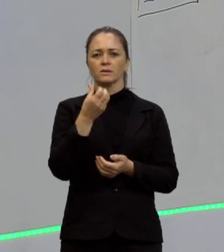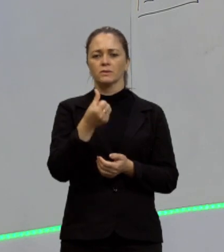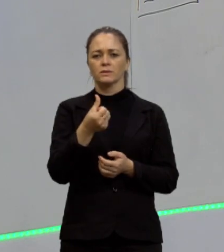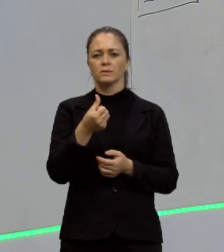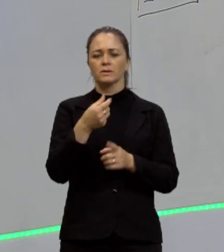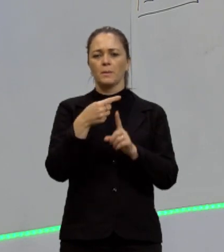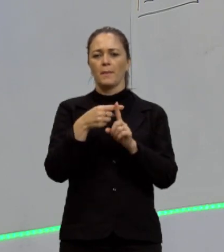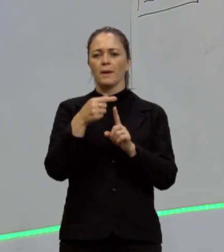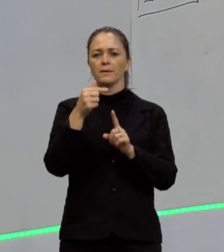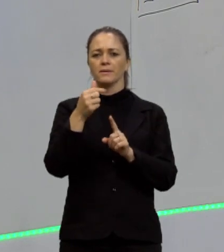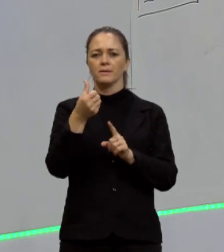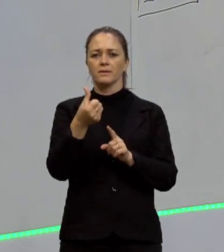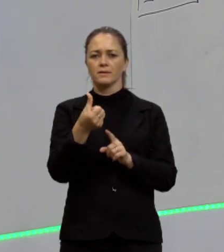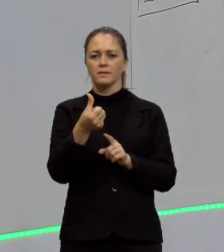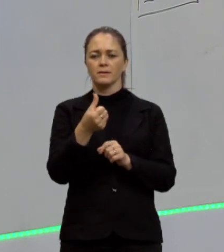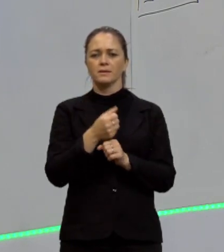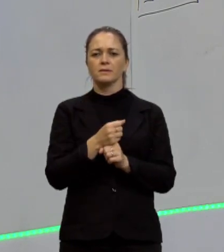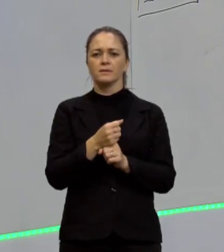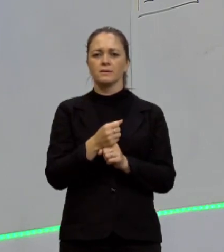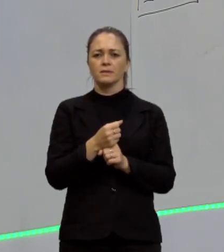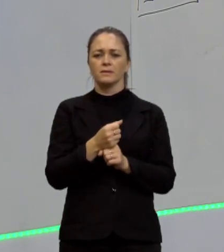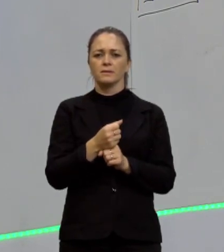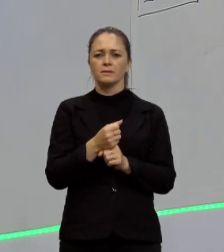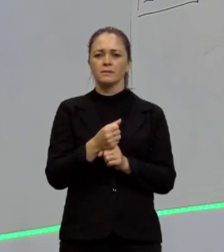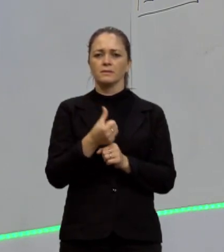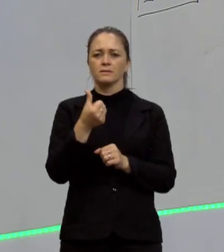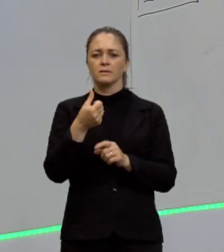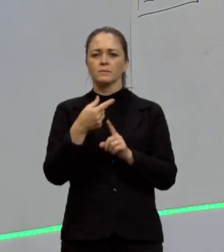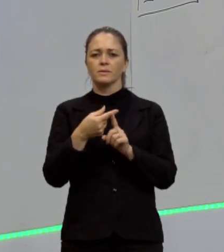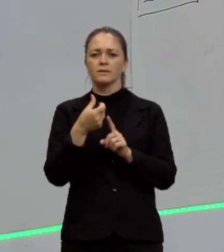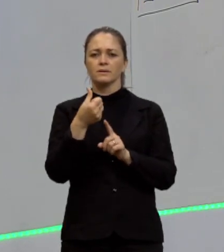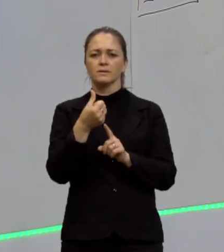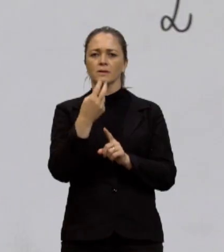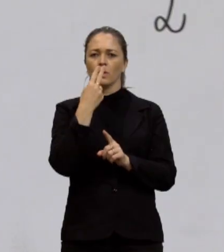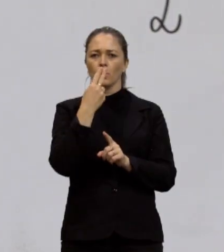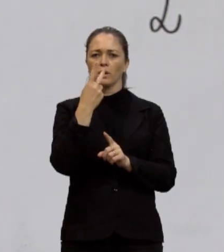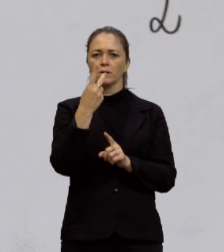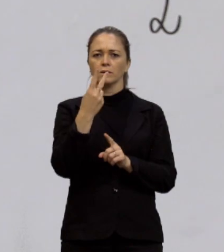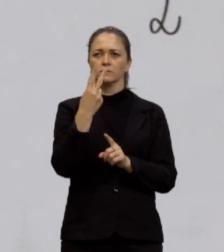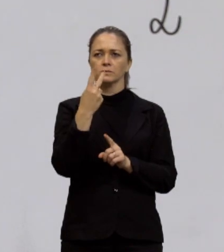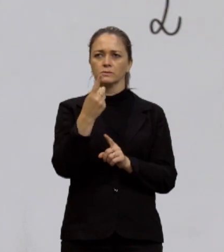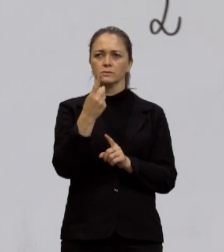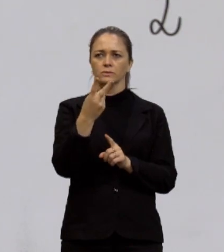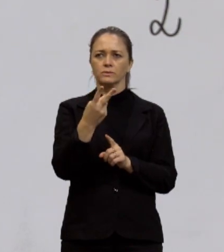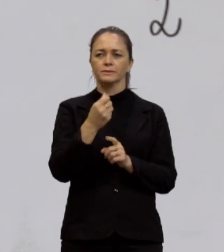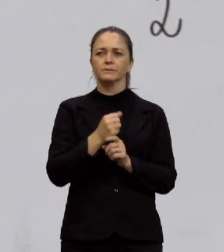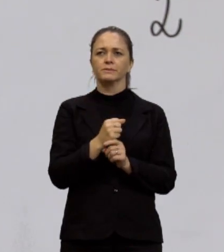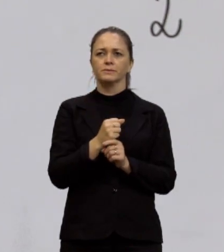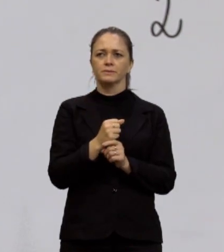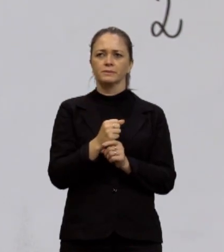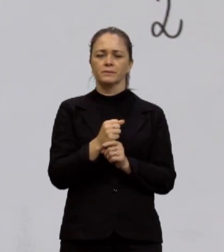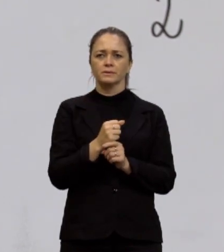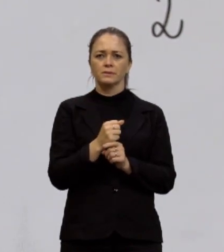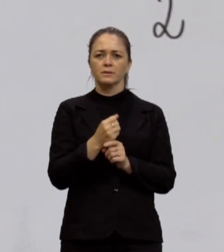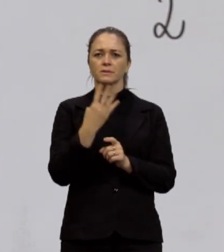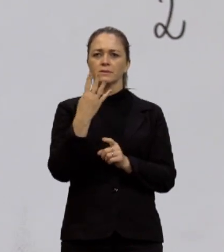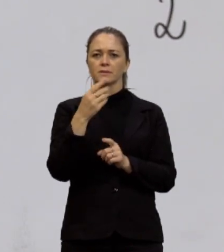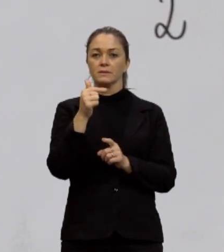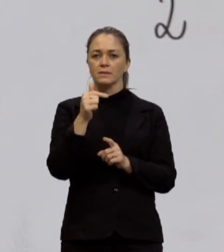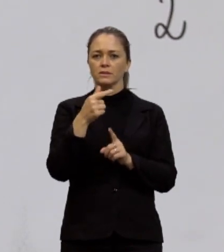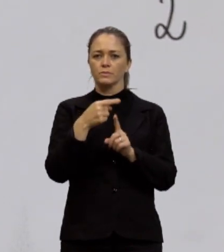46 mais 76. 6 mais 6, 12, vai 1. 7 mais